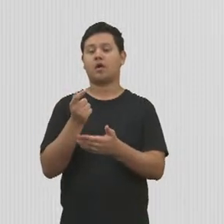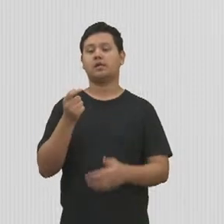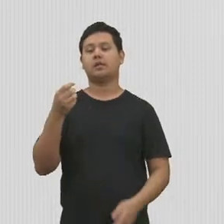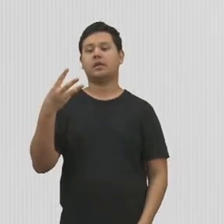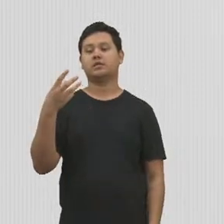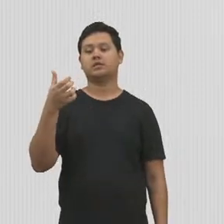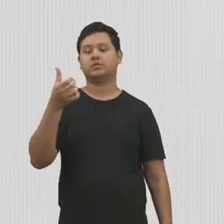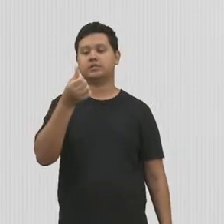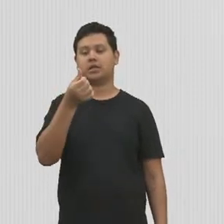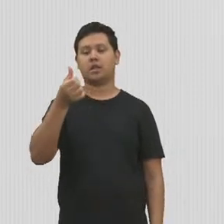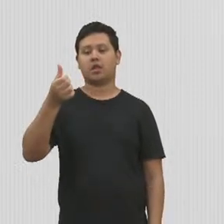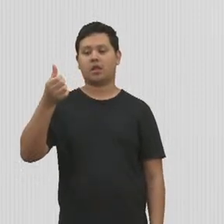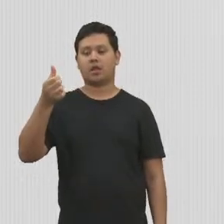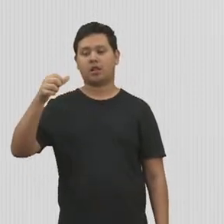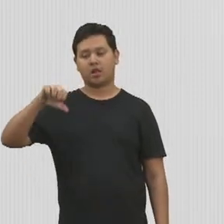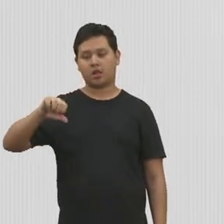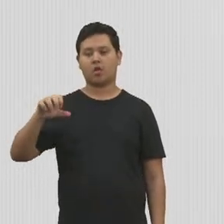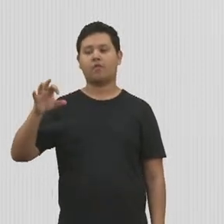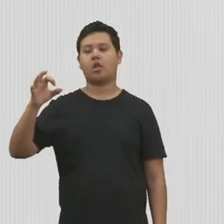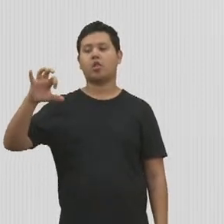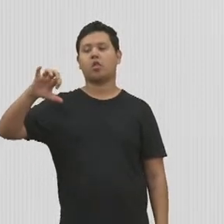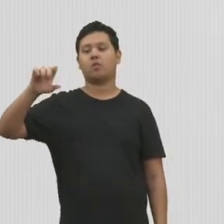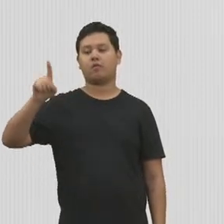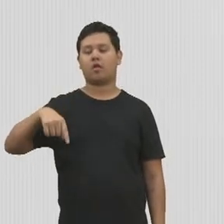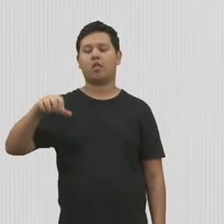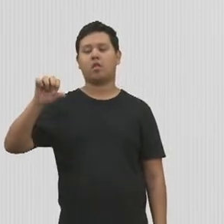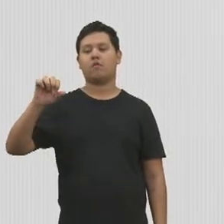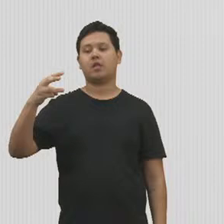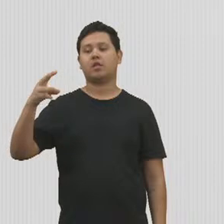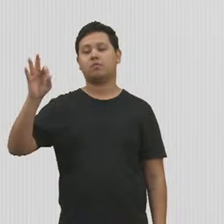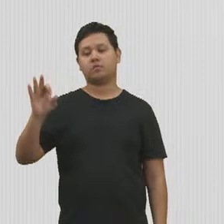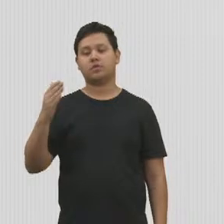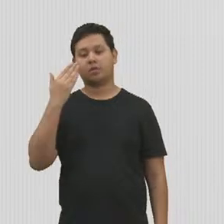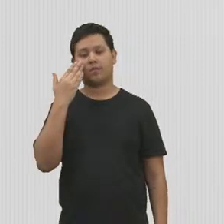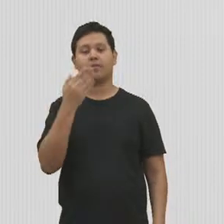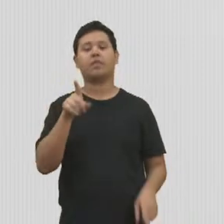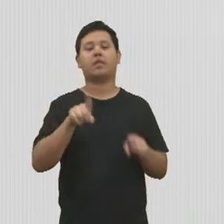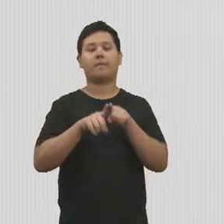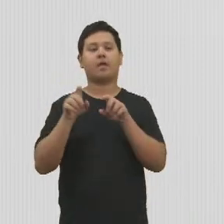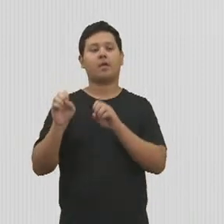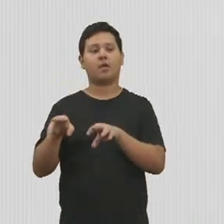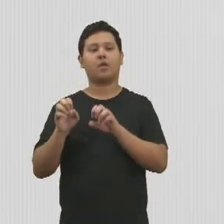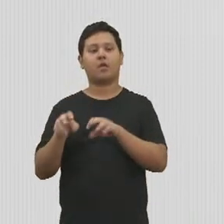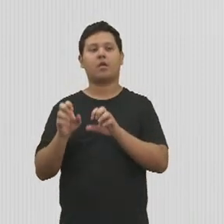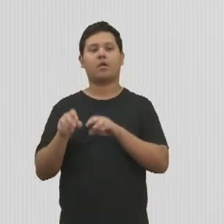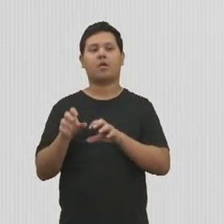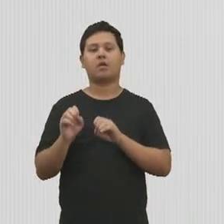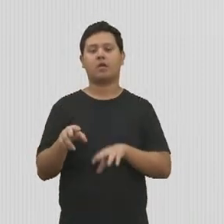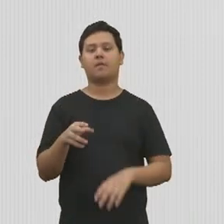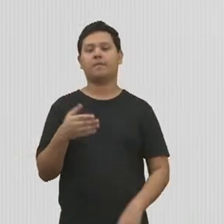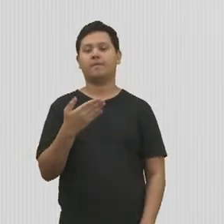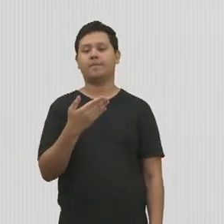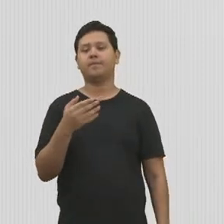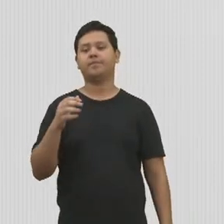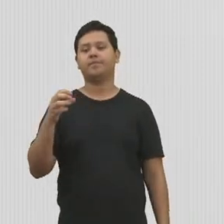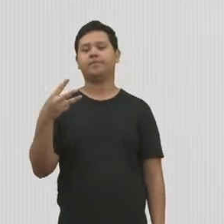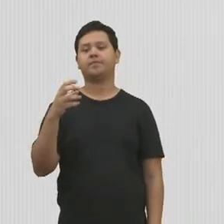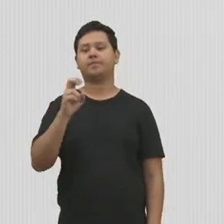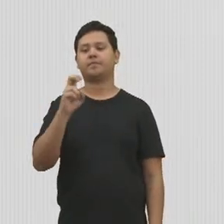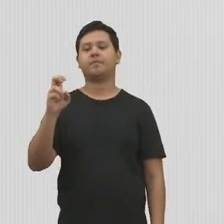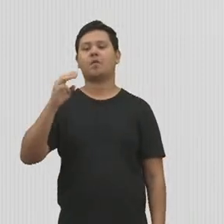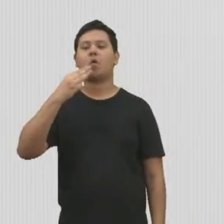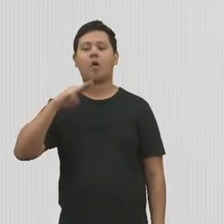369, 93%. Educação, em segundo lugar, que previmos 355 milhões e